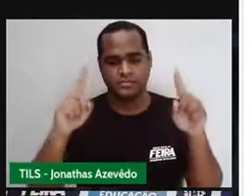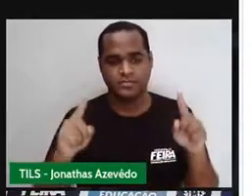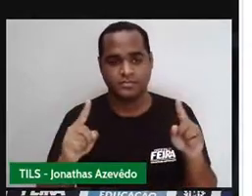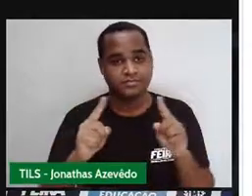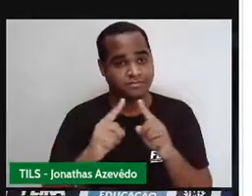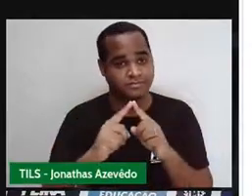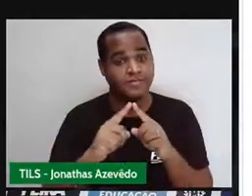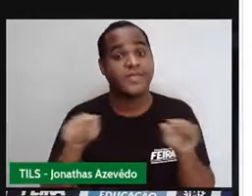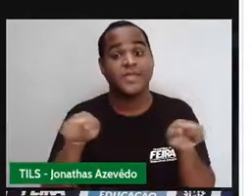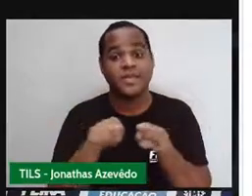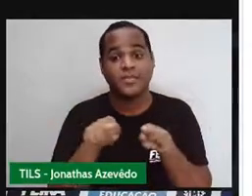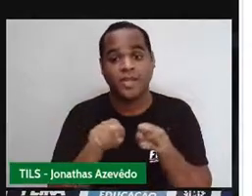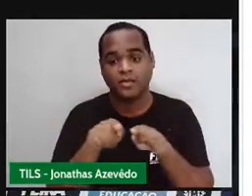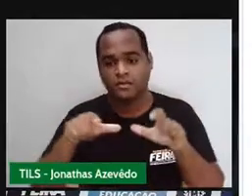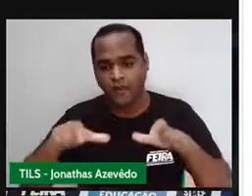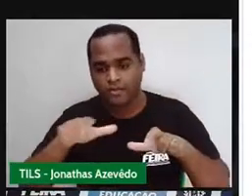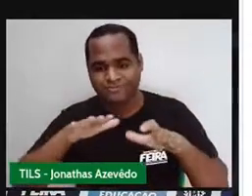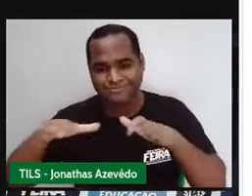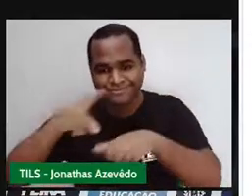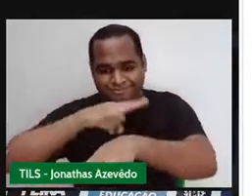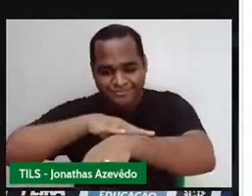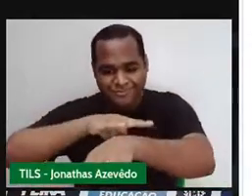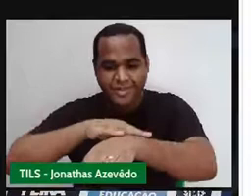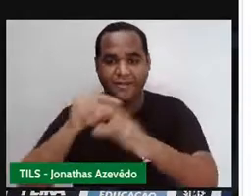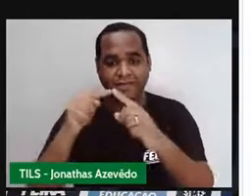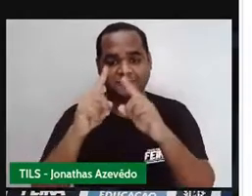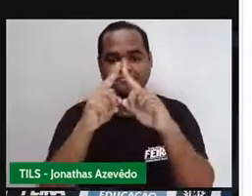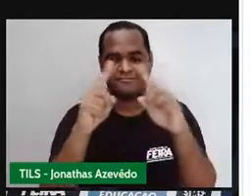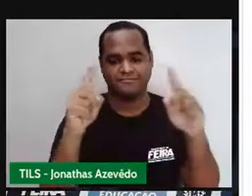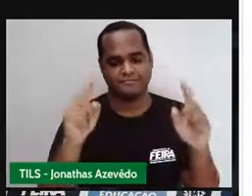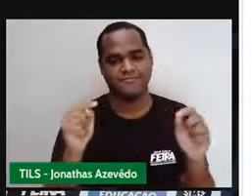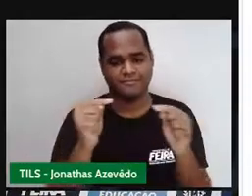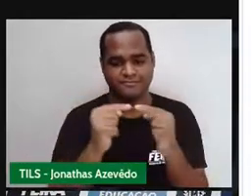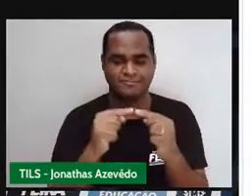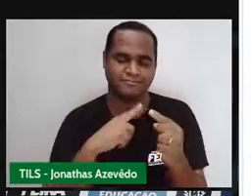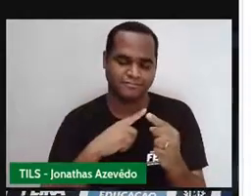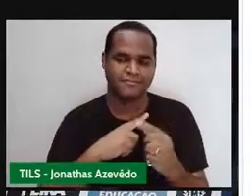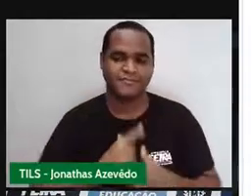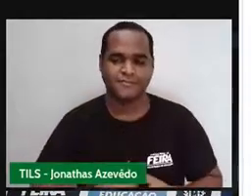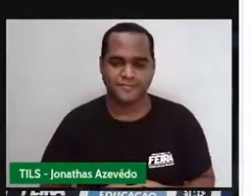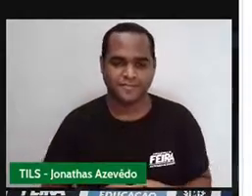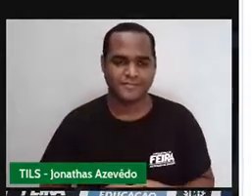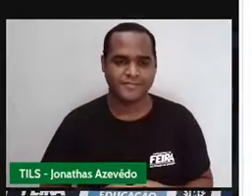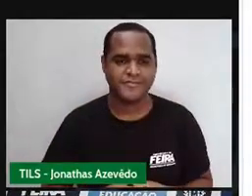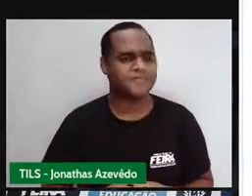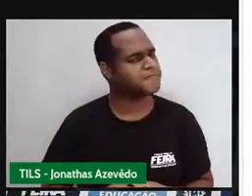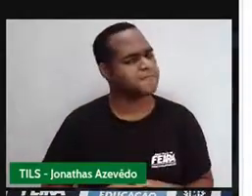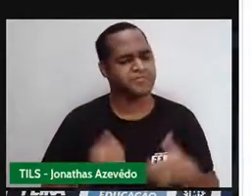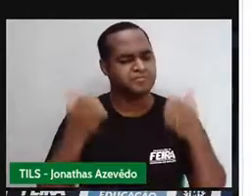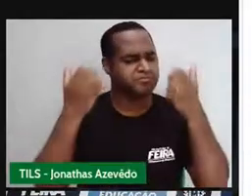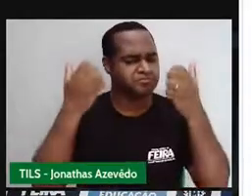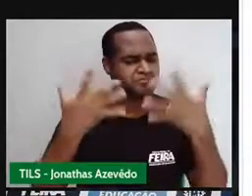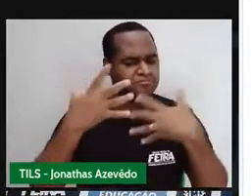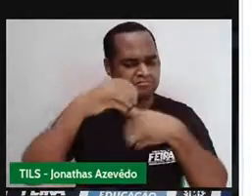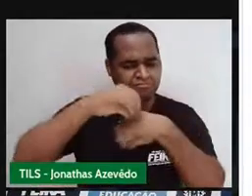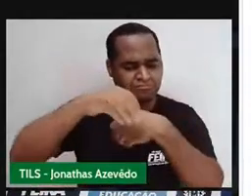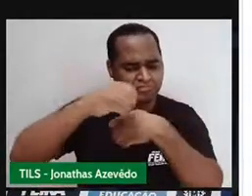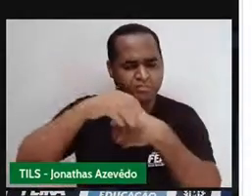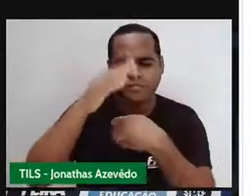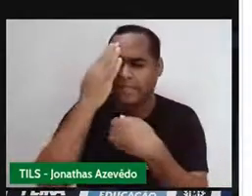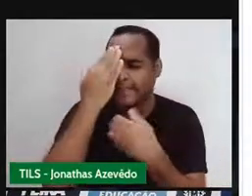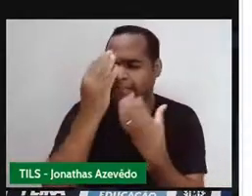forma o banheiro o banheiro é um retângulo tá é que eu tô tentando te fazer